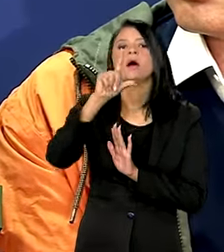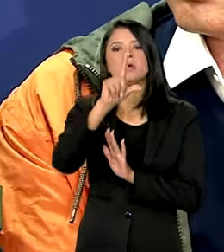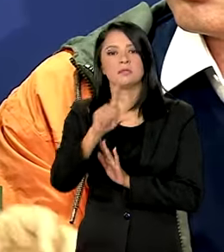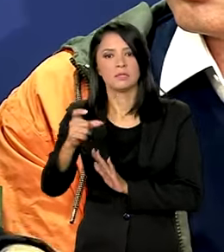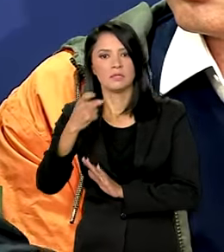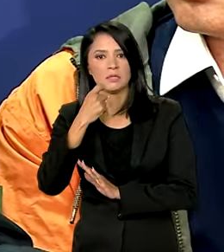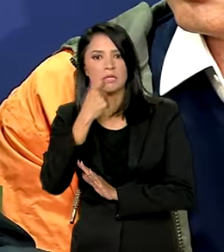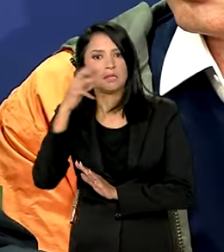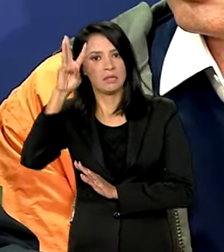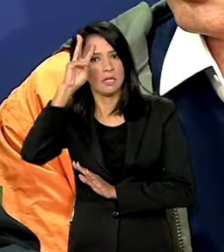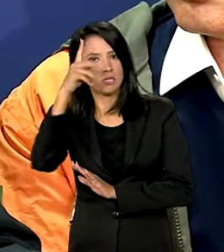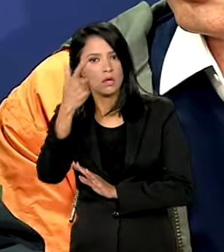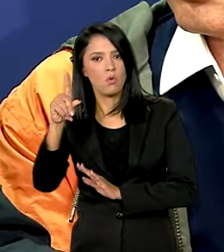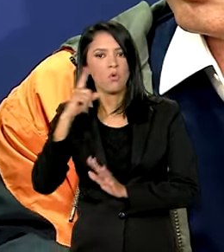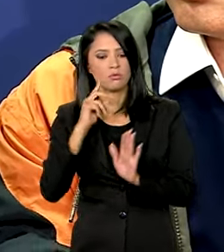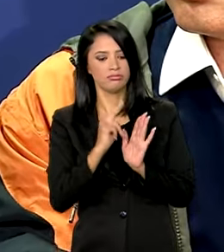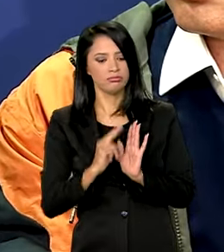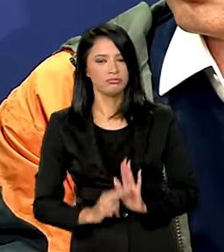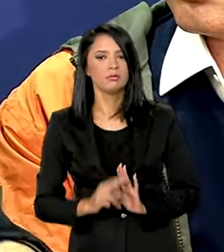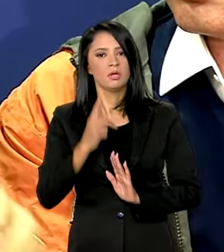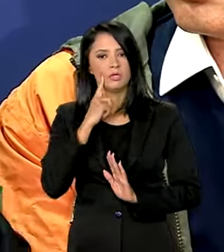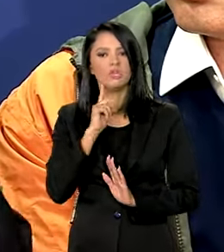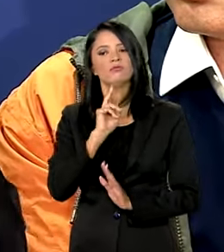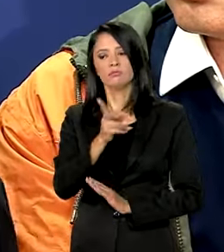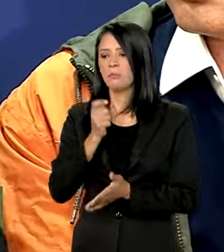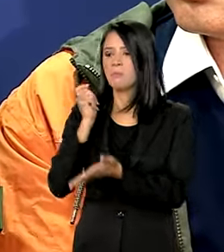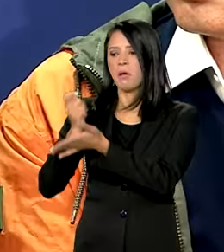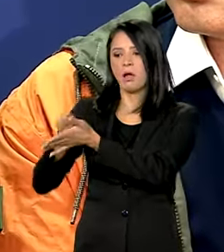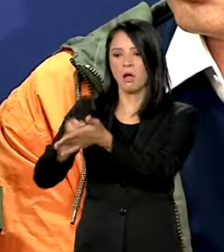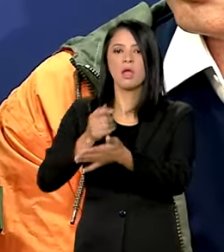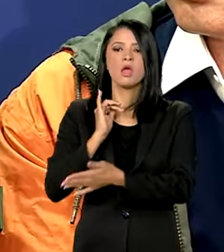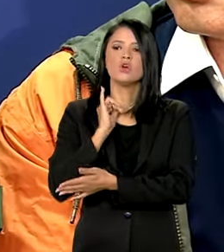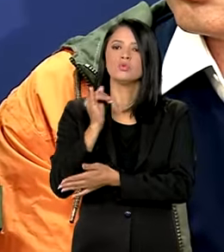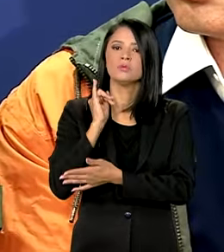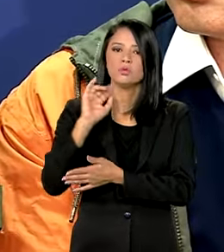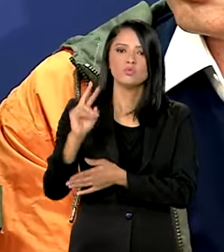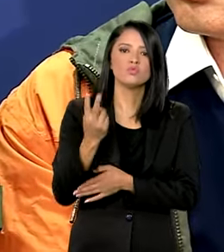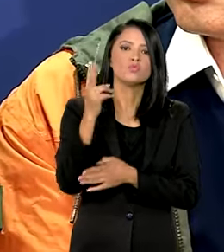lista. E nós vamos seguir fazendo pagamento e anunciando a lista duas vezes por semana.